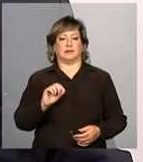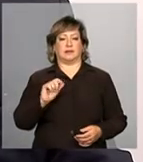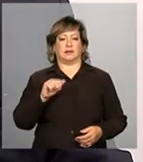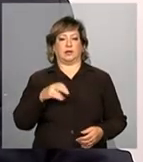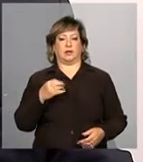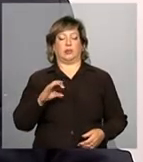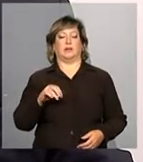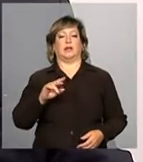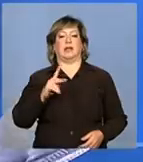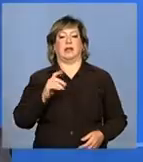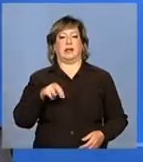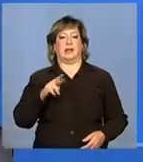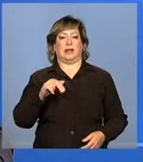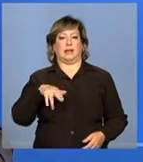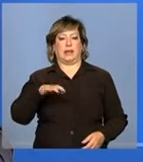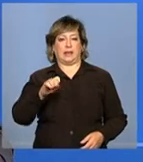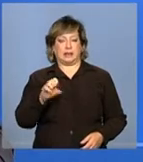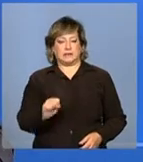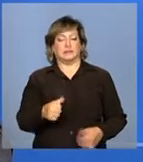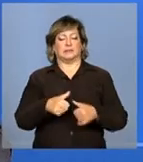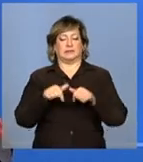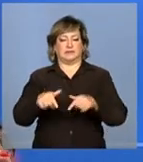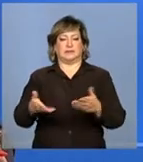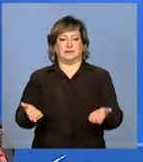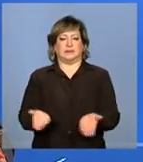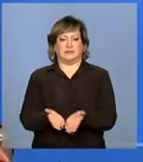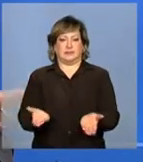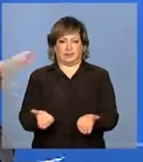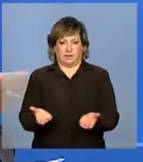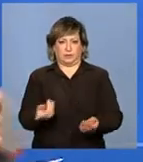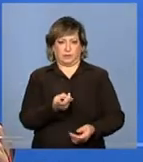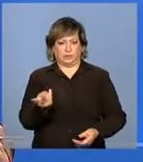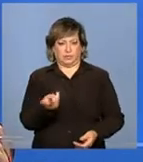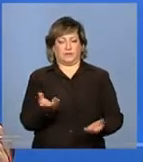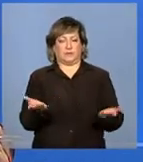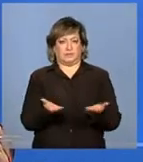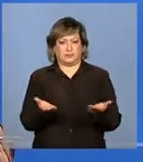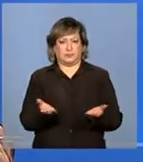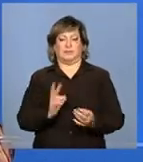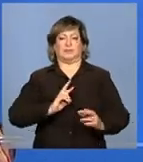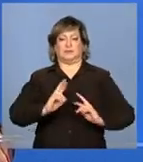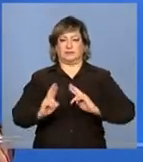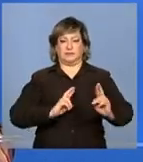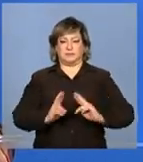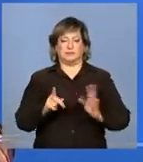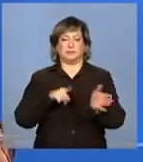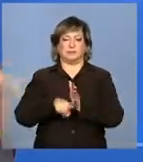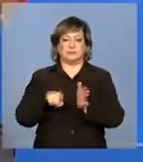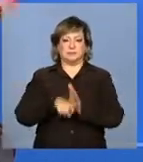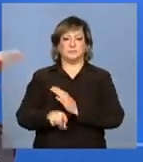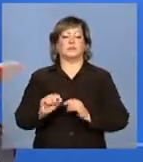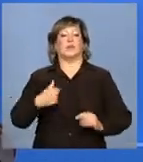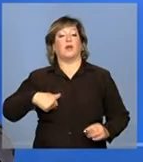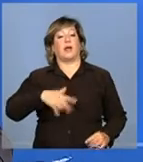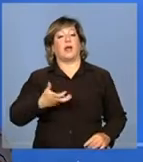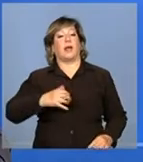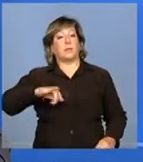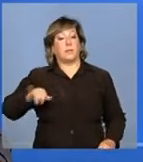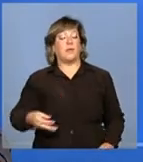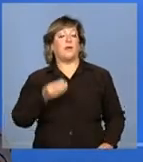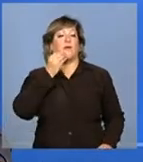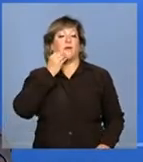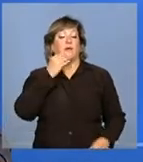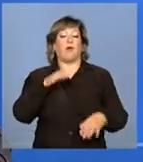Nacional de assistência social obrigado por ter vida Antônia um prazer recebê-la Simon já continuou aqui conosco e eu quero aproveitar para